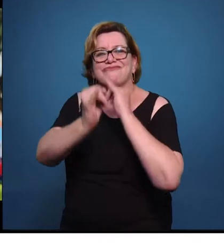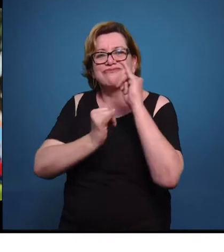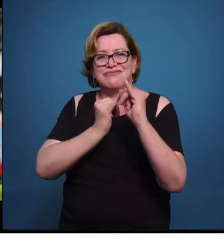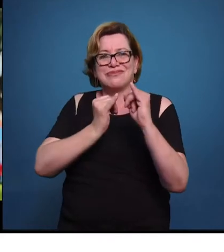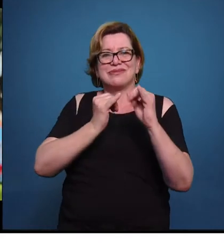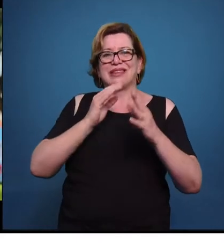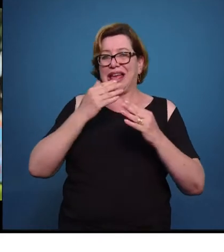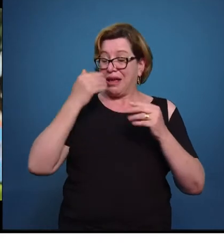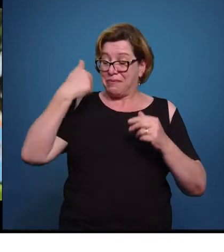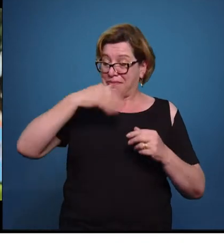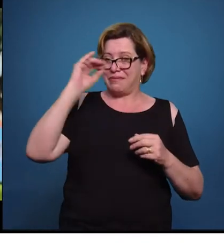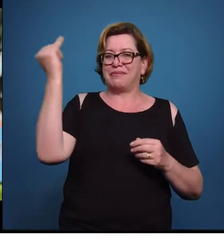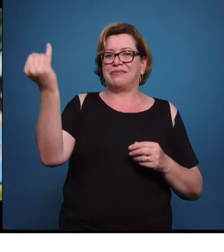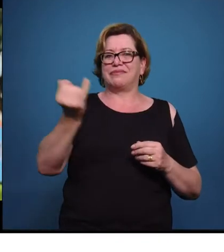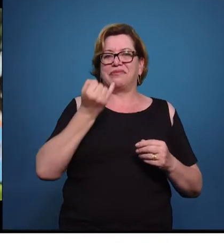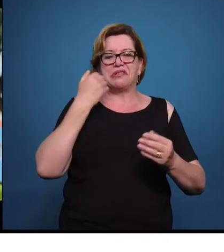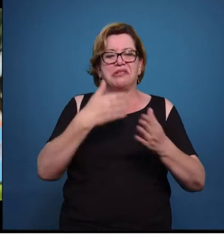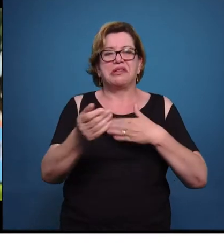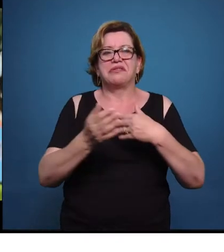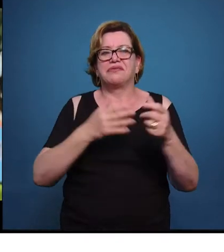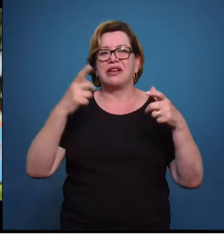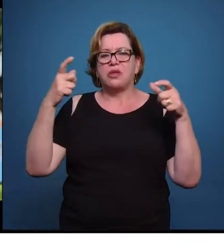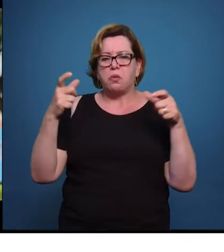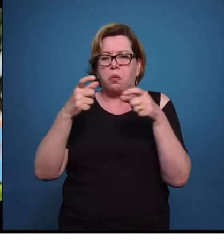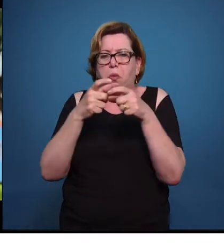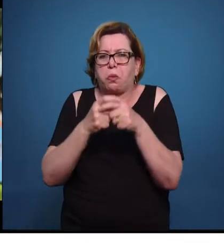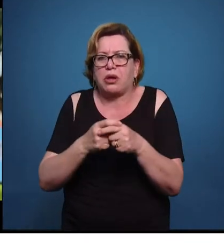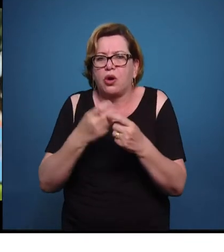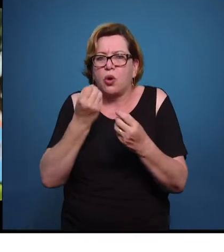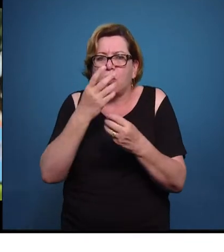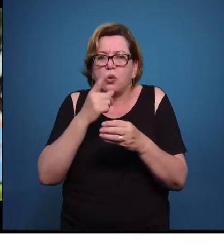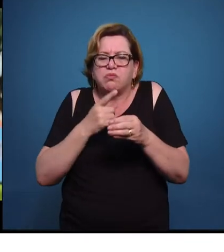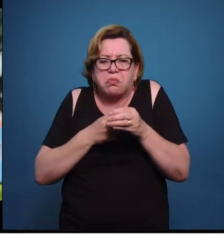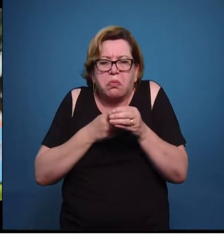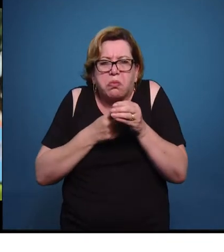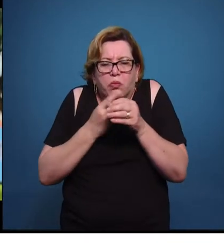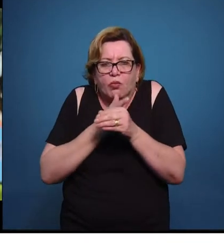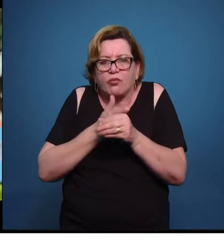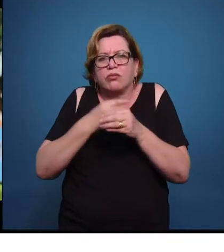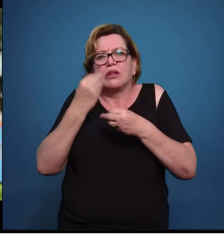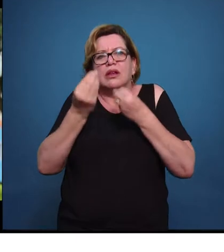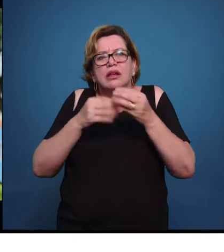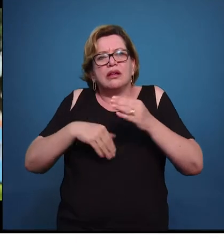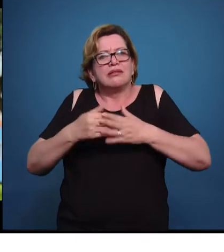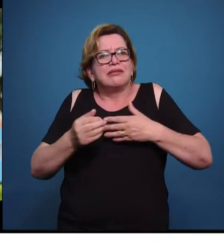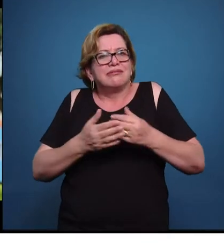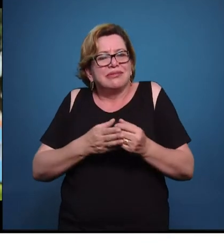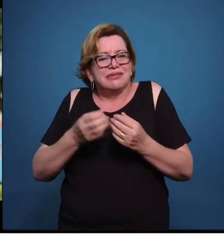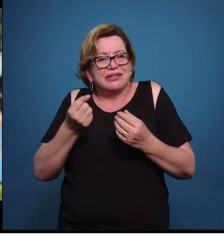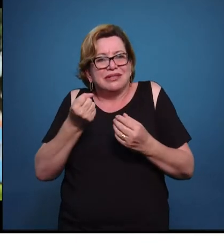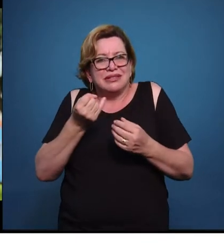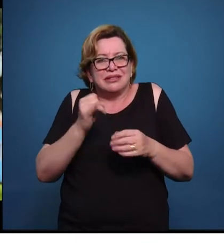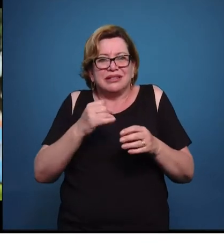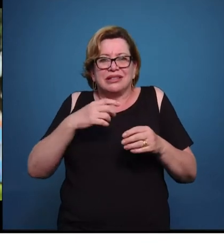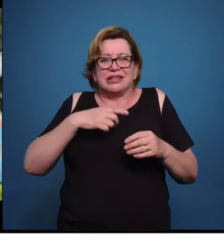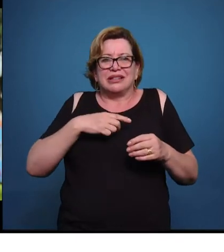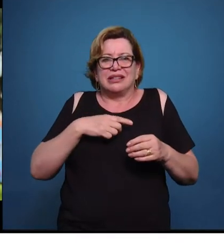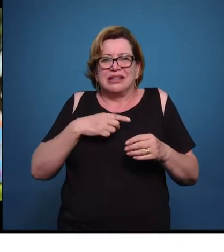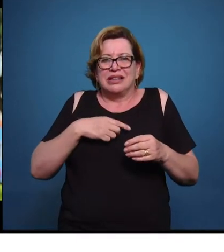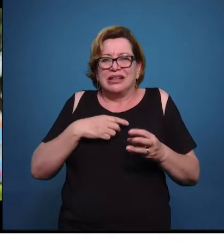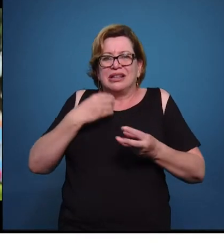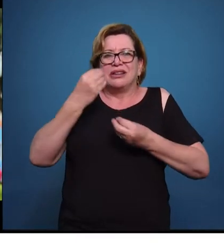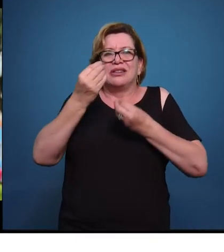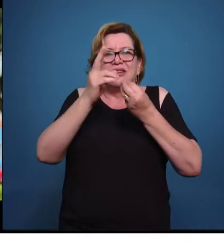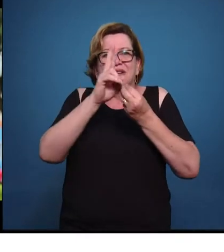que estejamos em um local pequeno, não importa que a nossa cidade seja micro. Aliás, tanto melhor, assim teremos a